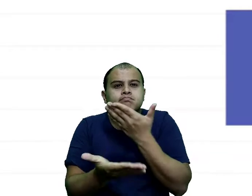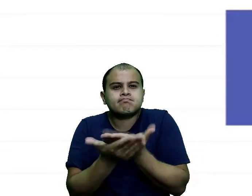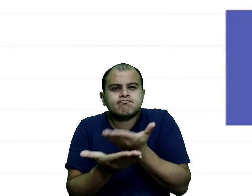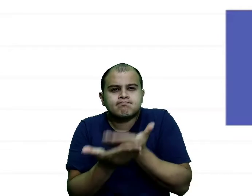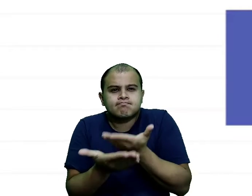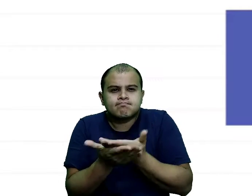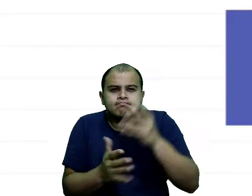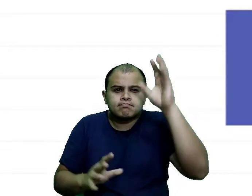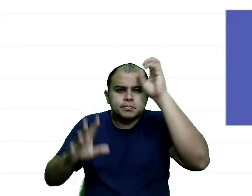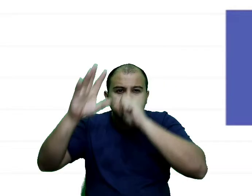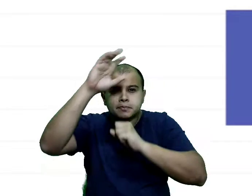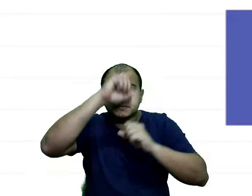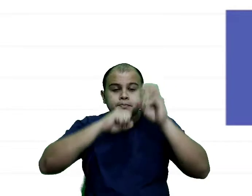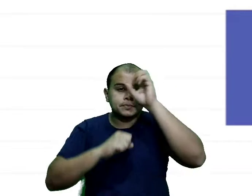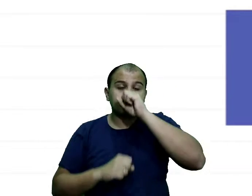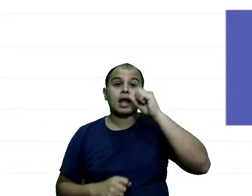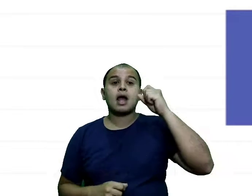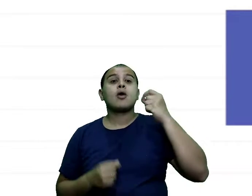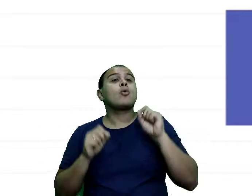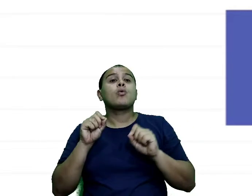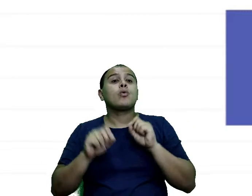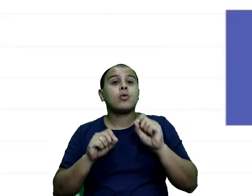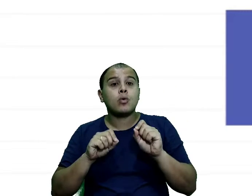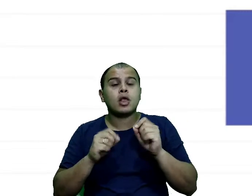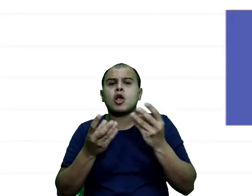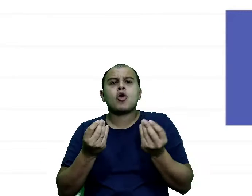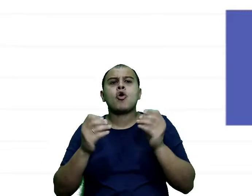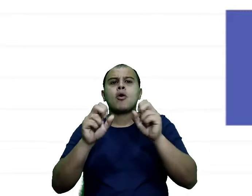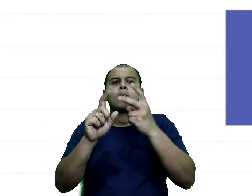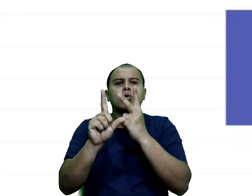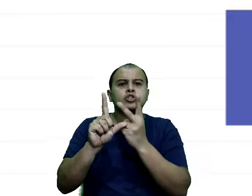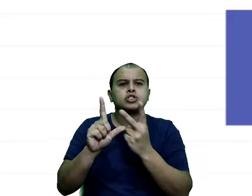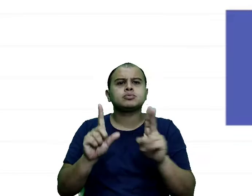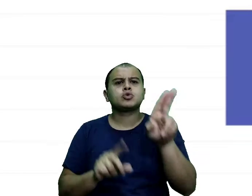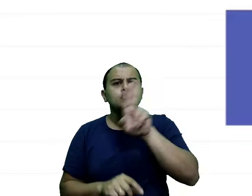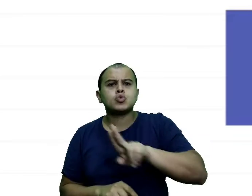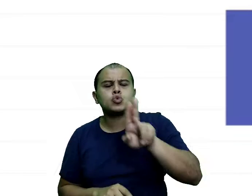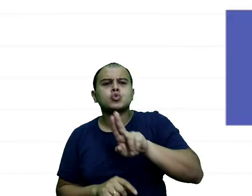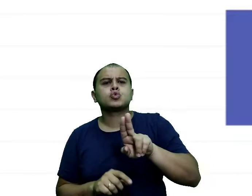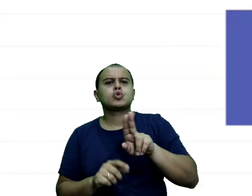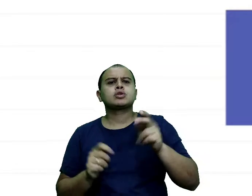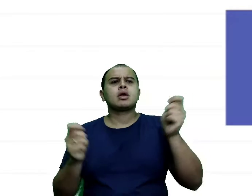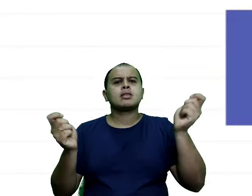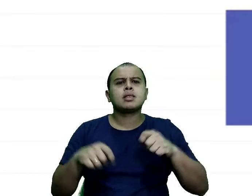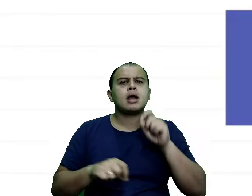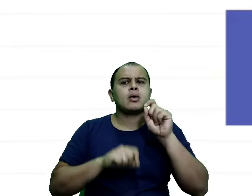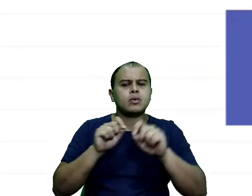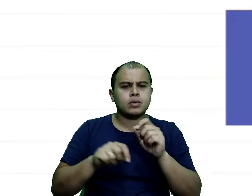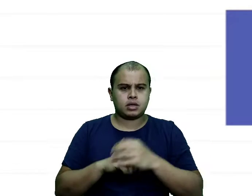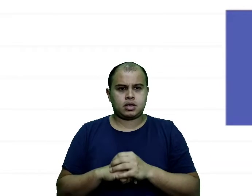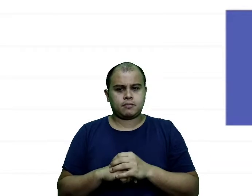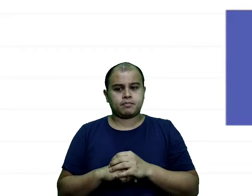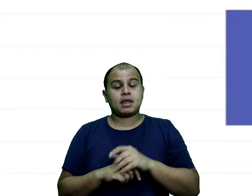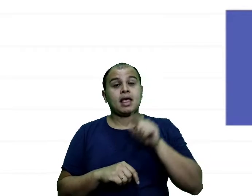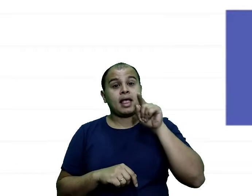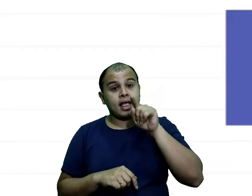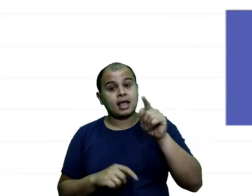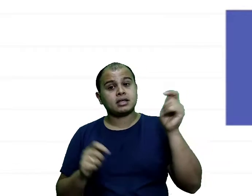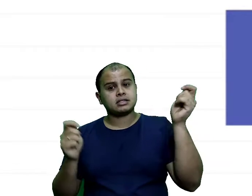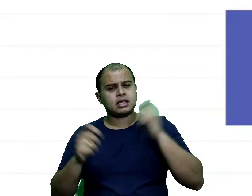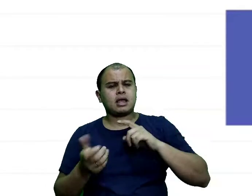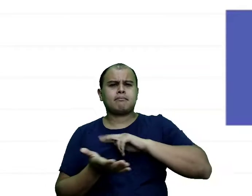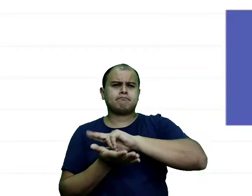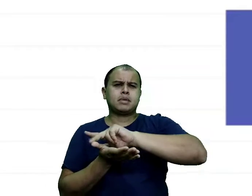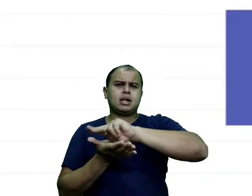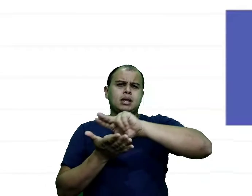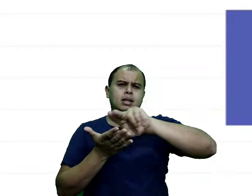tem diversas ferramentas, então tem a possibilidade de colocar lá o vídeo, tem a possibilidade de acompanhar se a criança entrou, se não entrou,